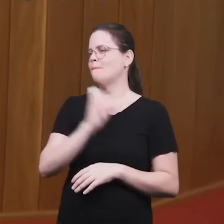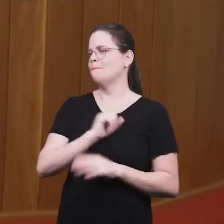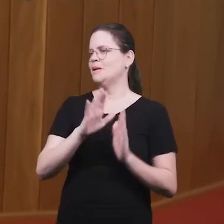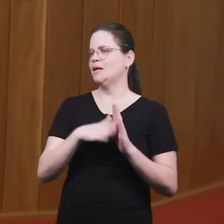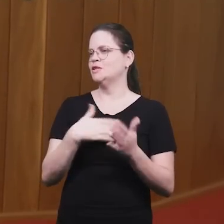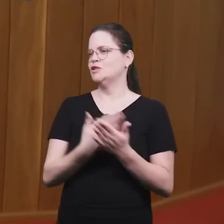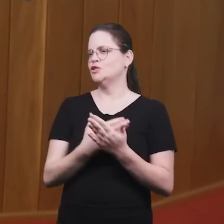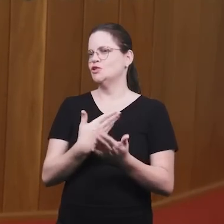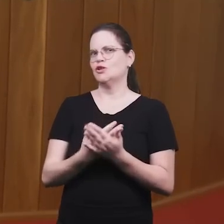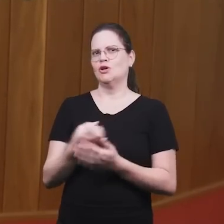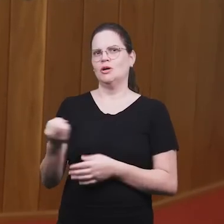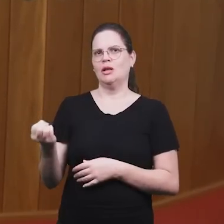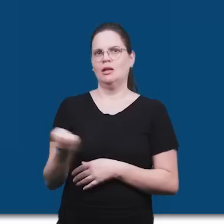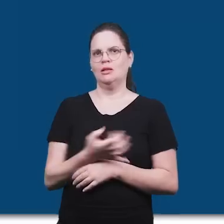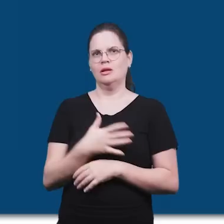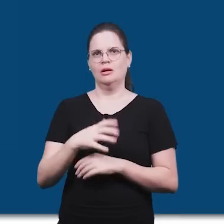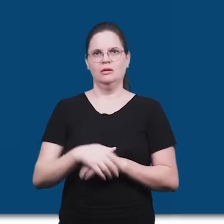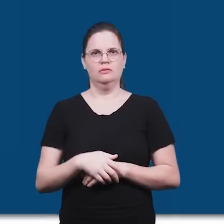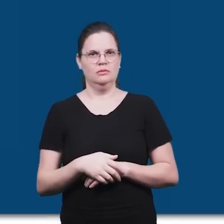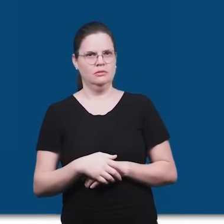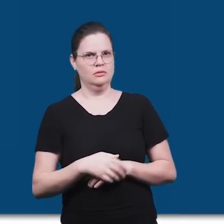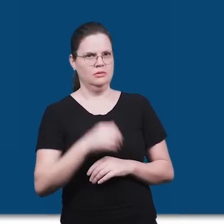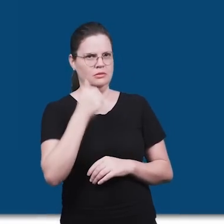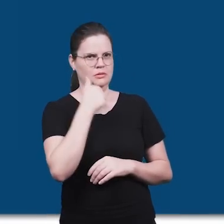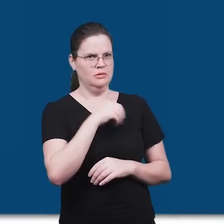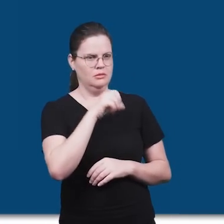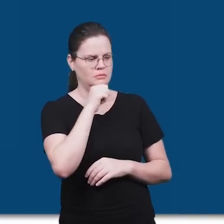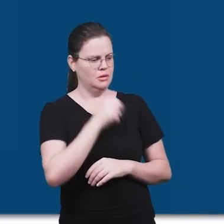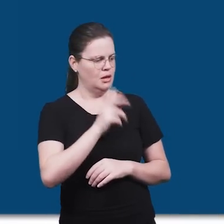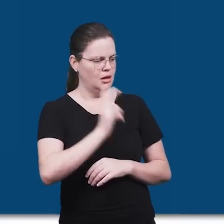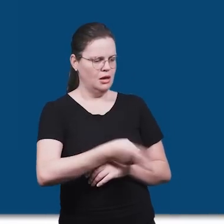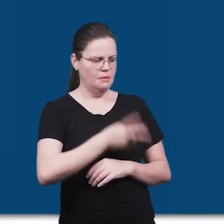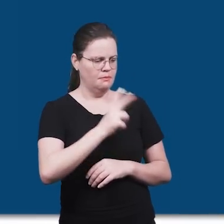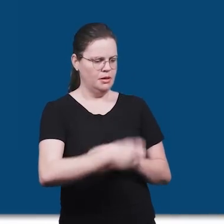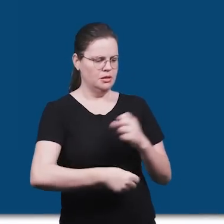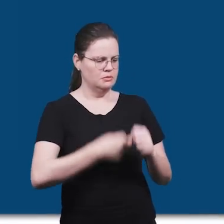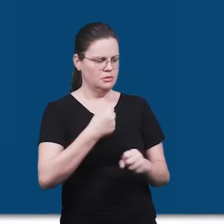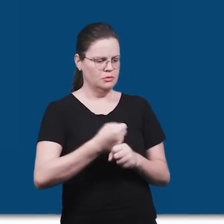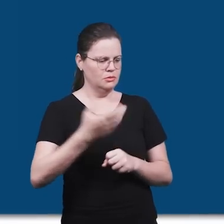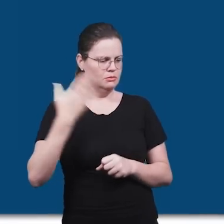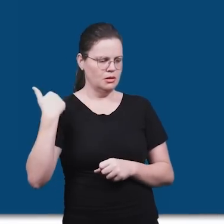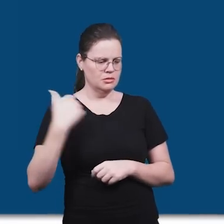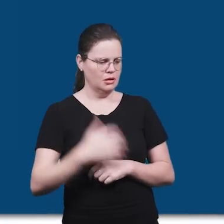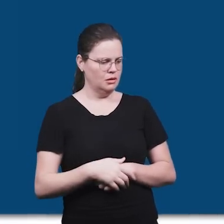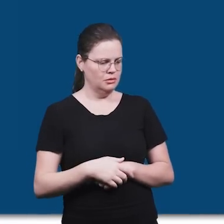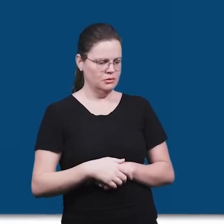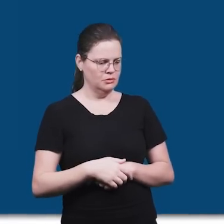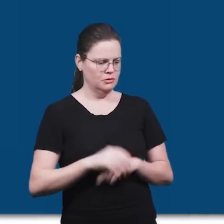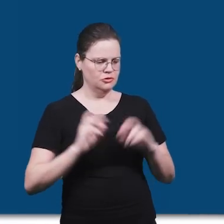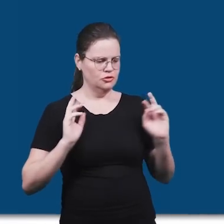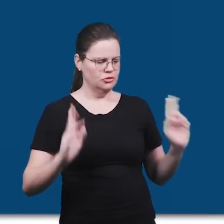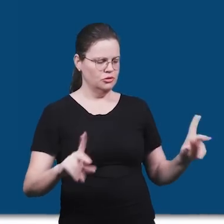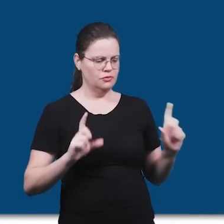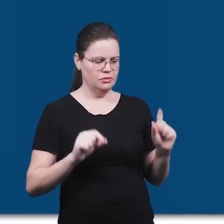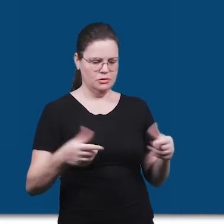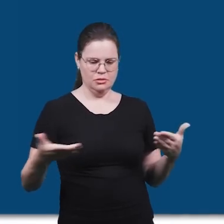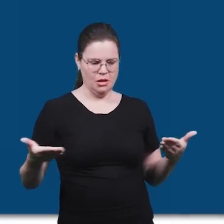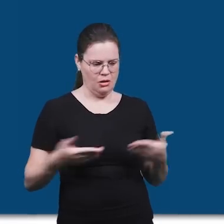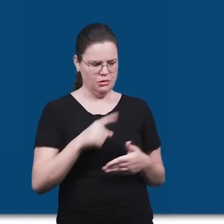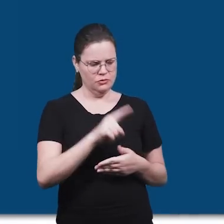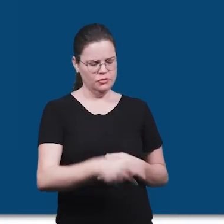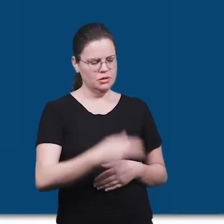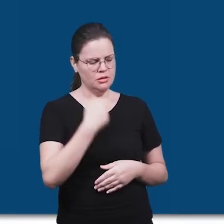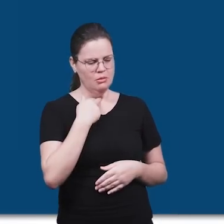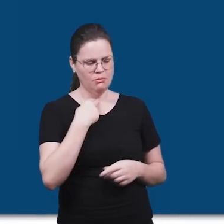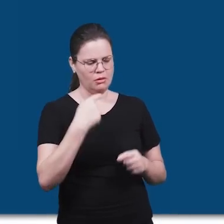escola nova, mãe. A mãe olhou para ele e falou assim: é a mesma do ano passado. A diferença é que